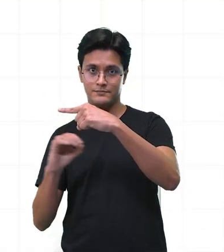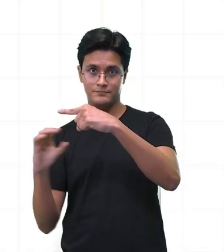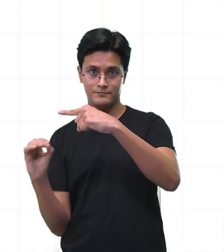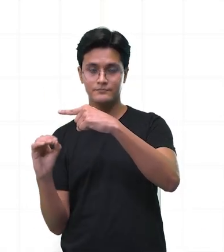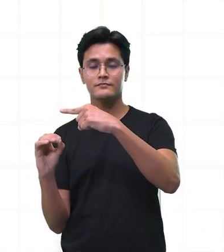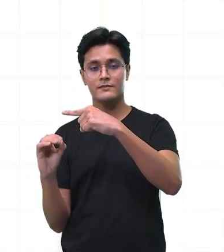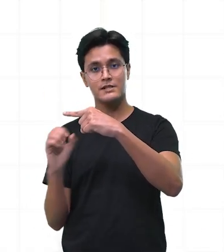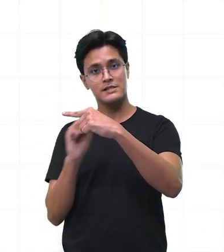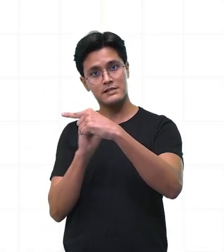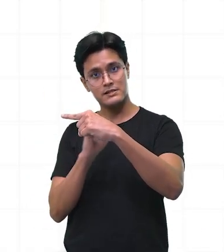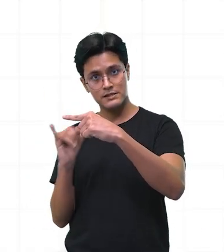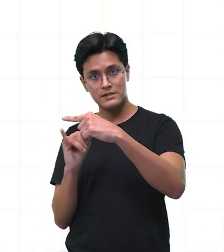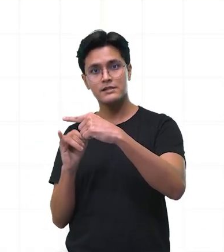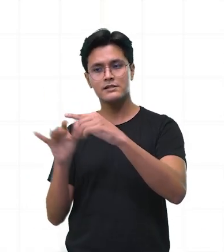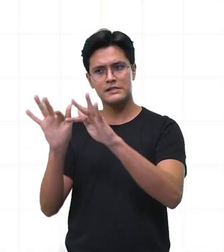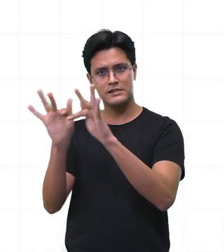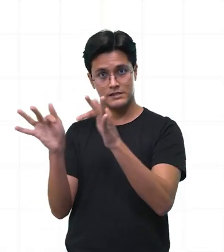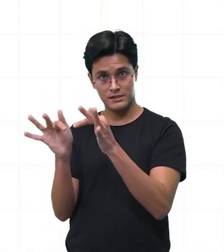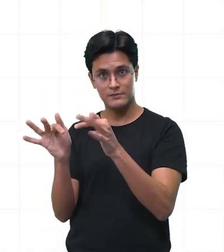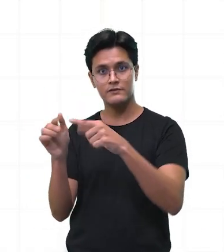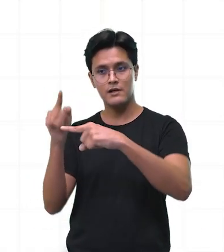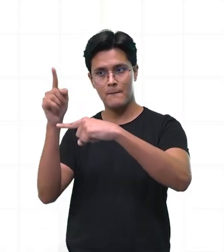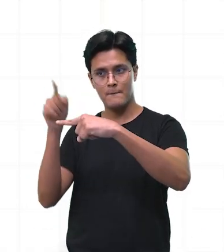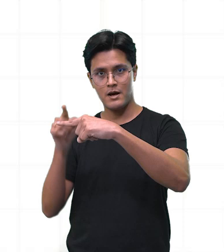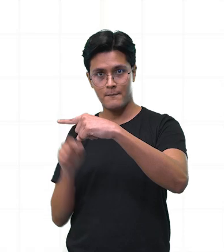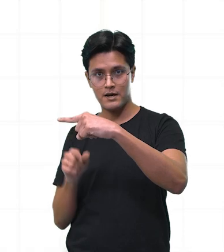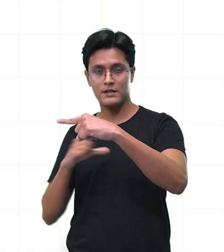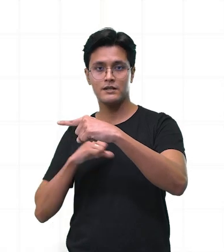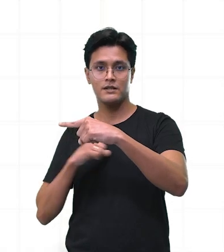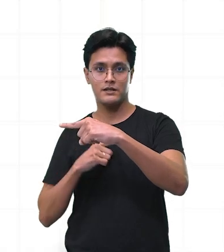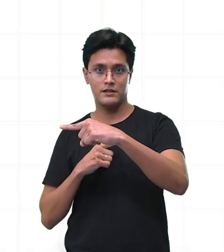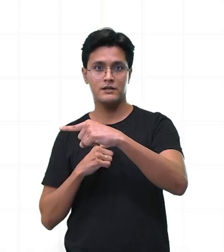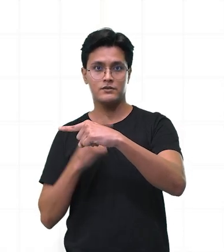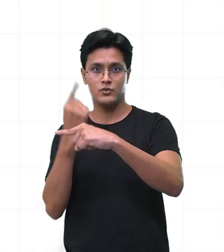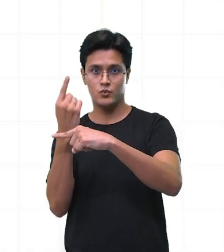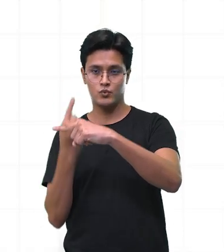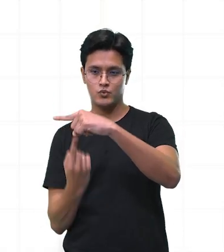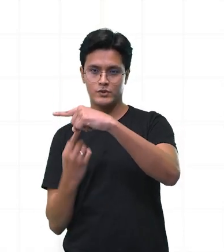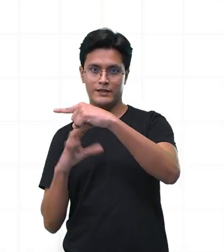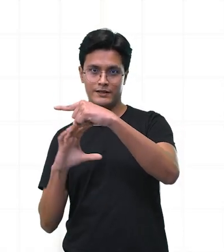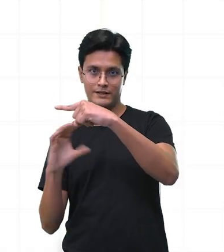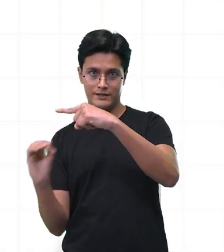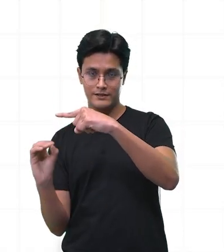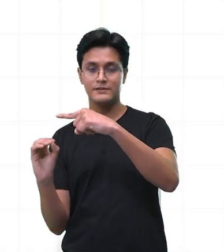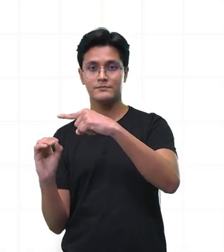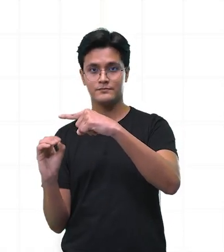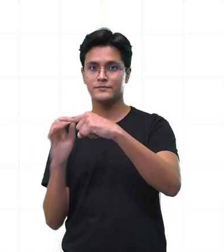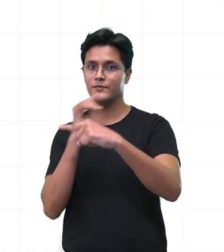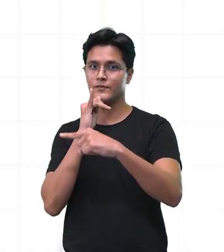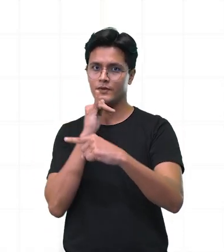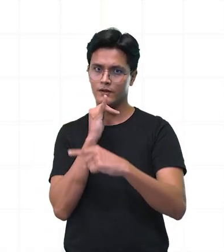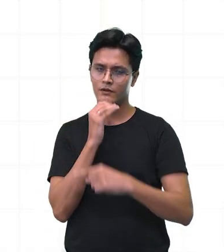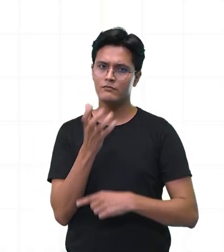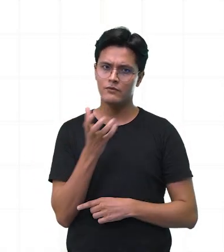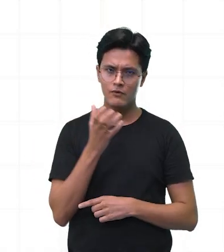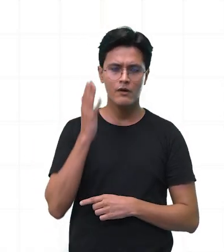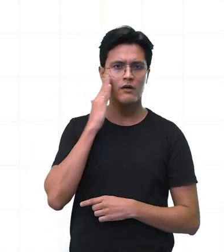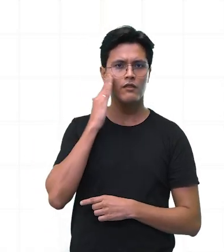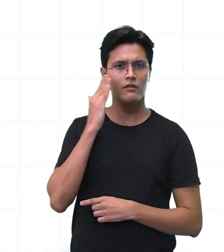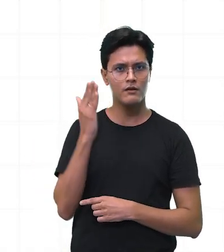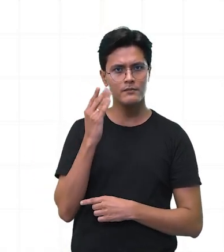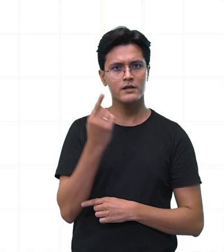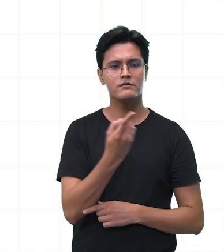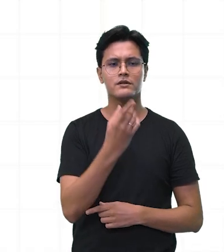100. Simplificando aqui, eu tenho um décimo. Ou seja, quando eu quero saber quanto é 10% de